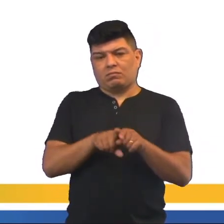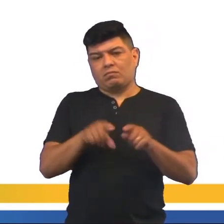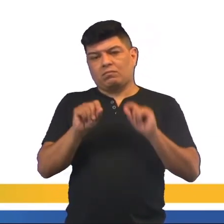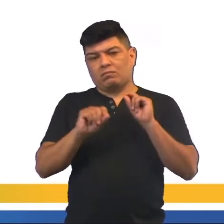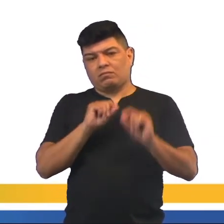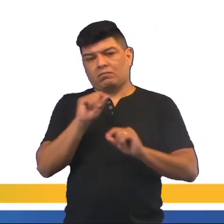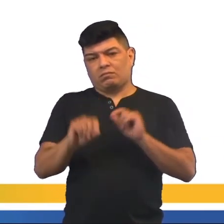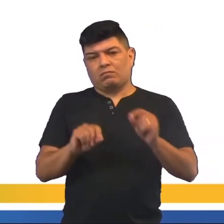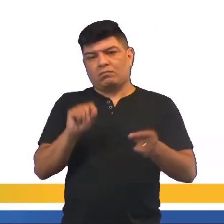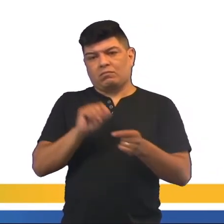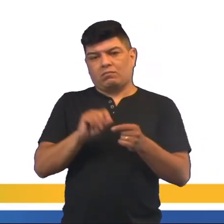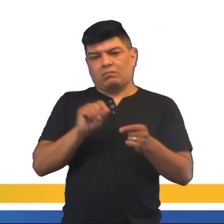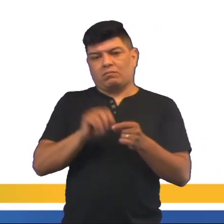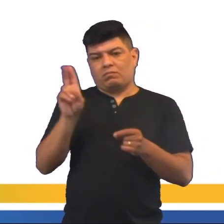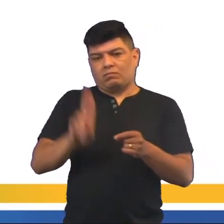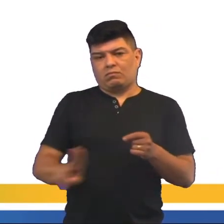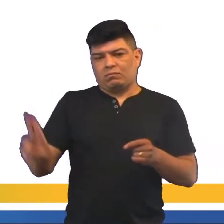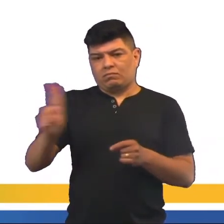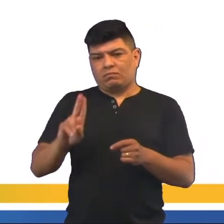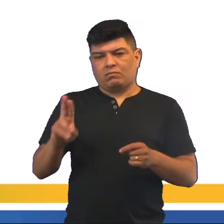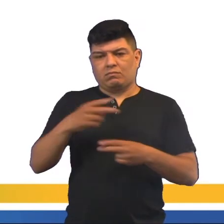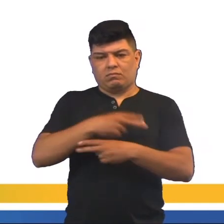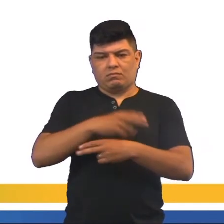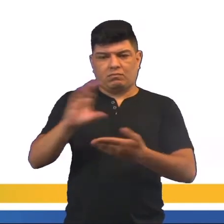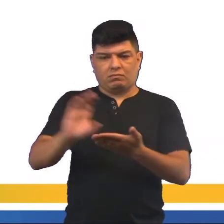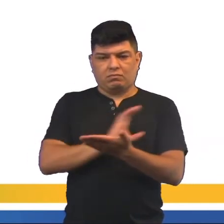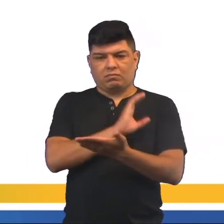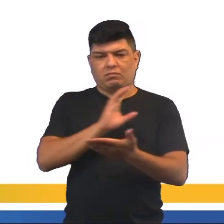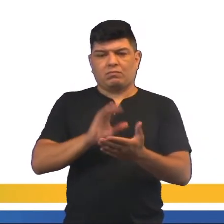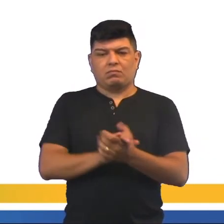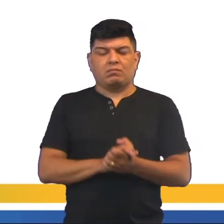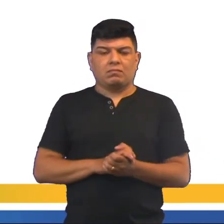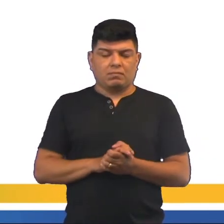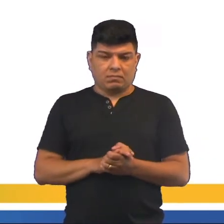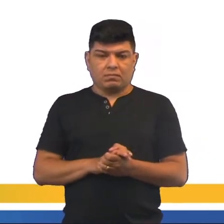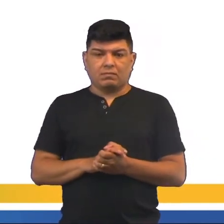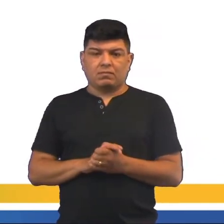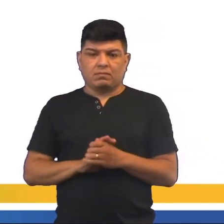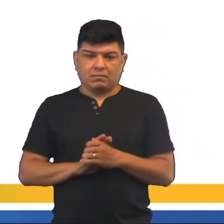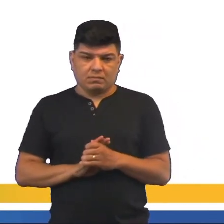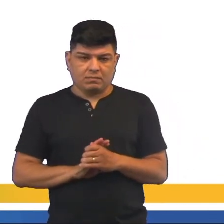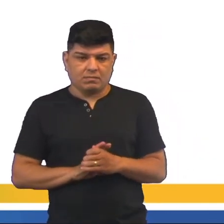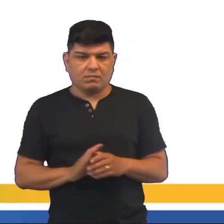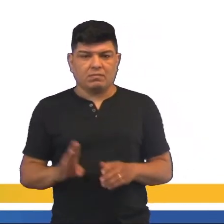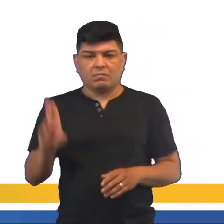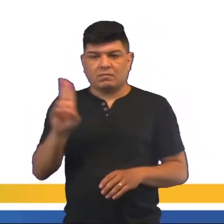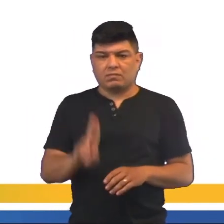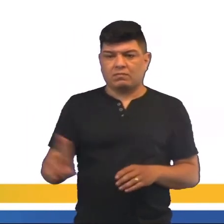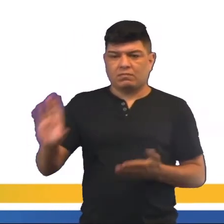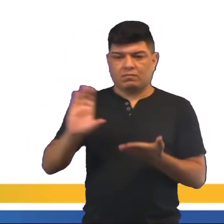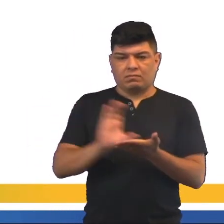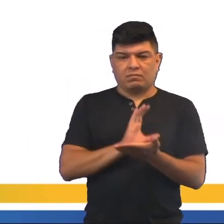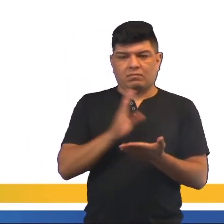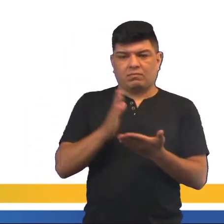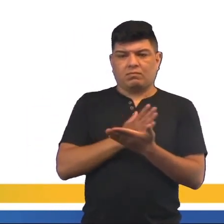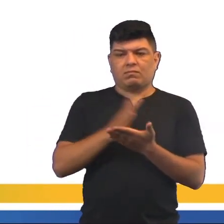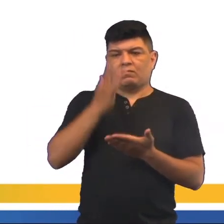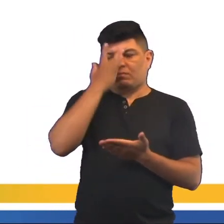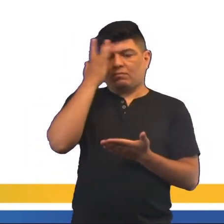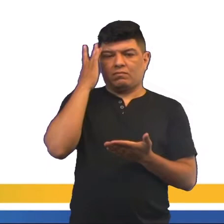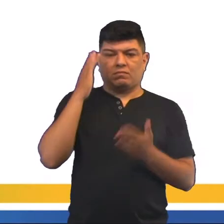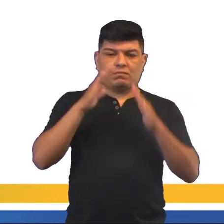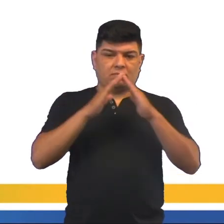até mesmo pode ser feito um uso sustentável de seus recursos. No caso, né, das de uso sustentável, algumas pessoas podem